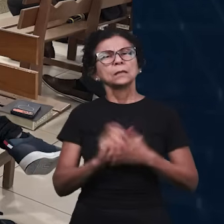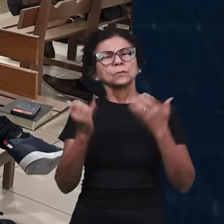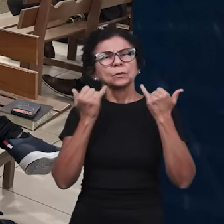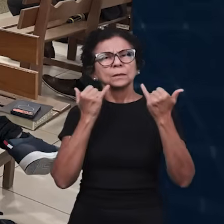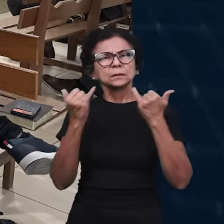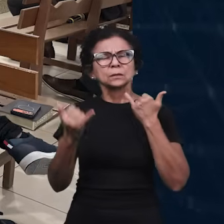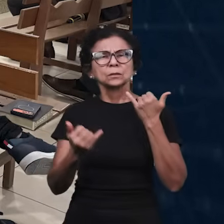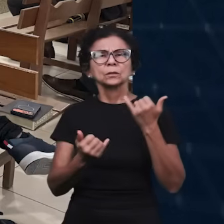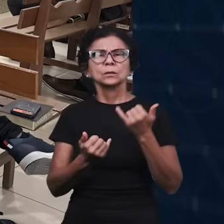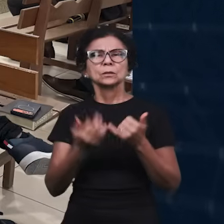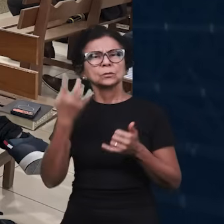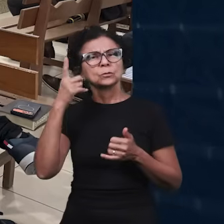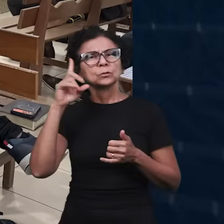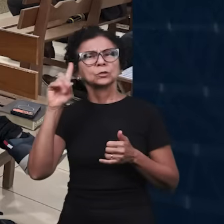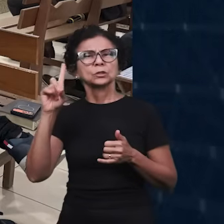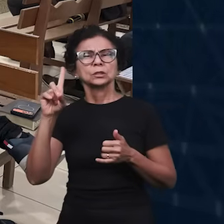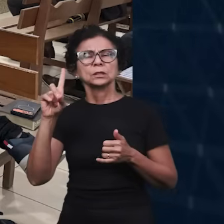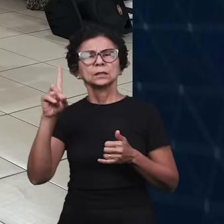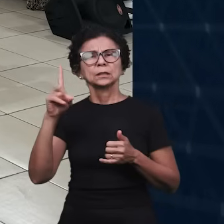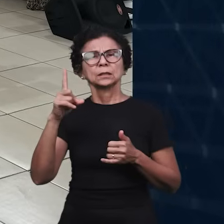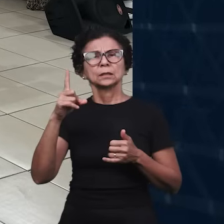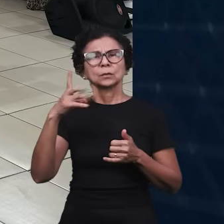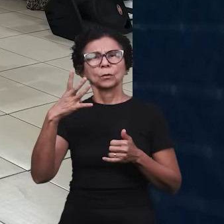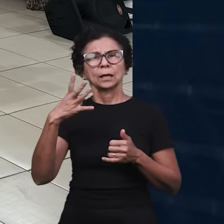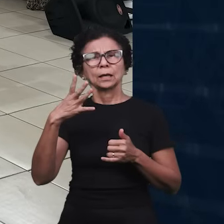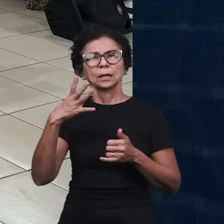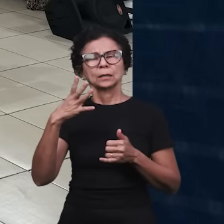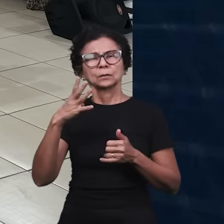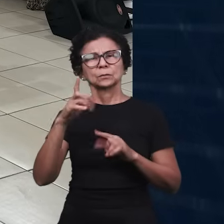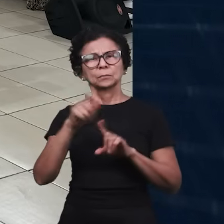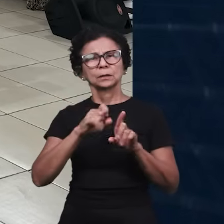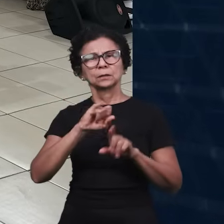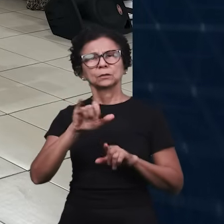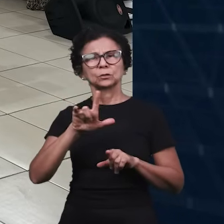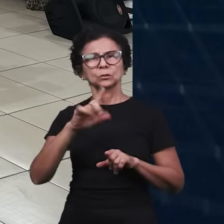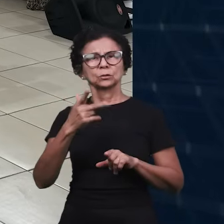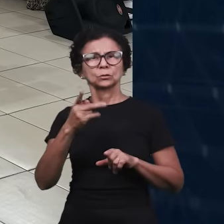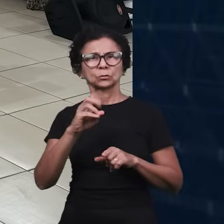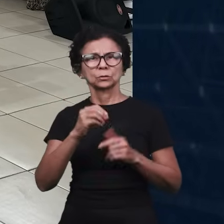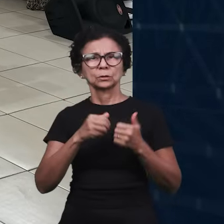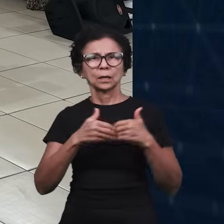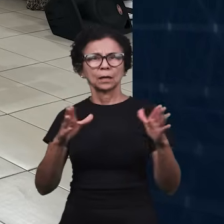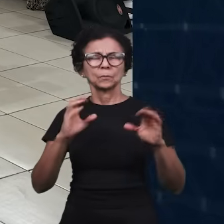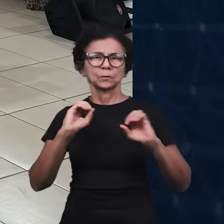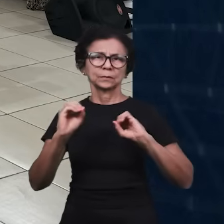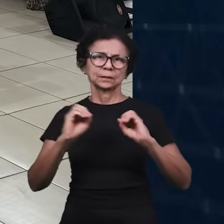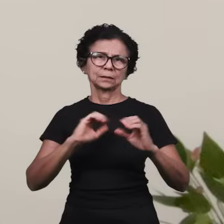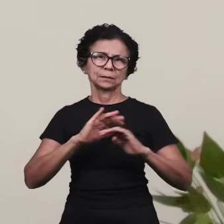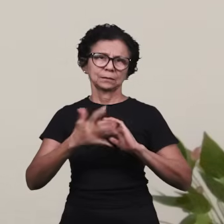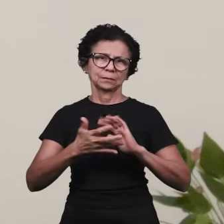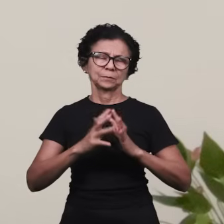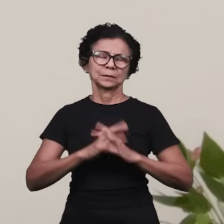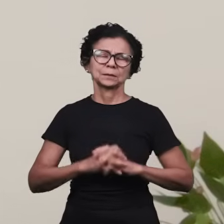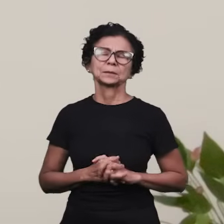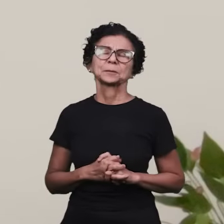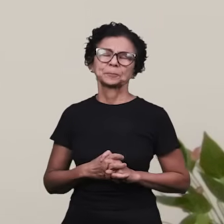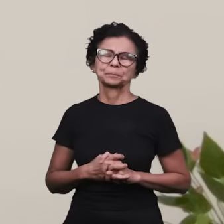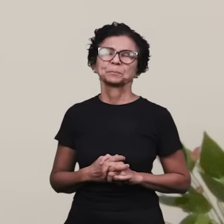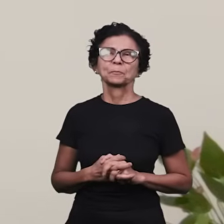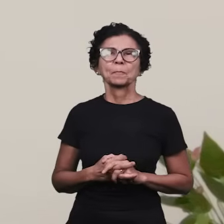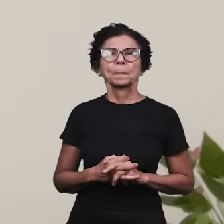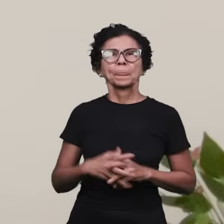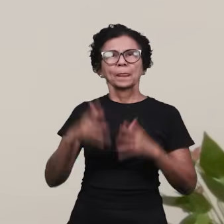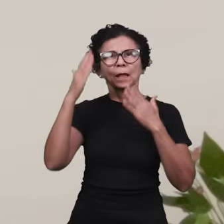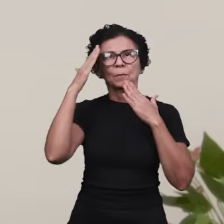para o início das aulas para o dia 4 de julho. Louvado seja o nome do Senhor. Amém,